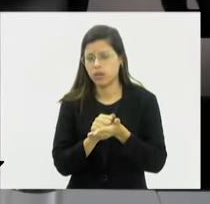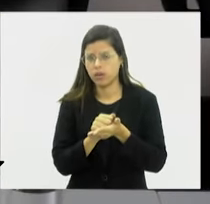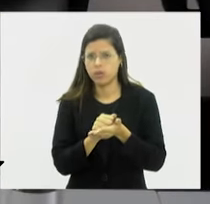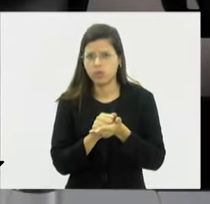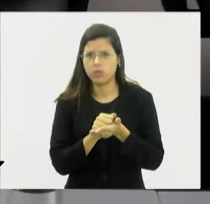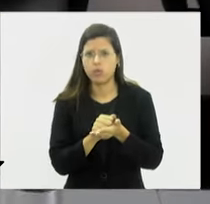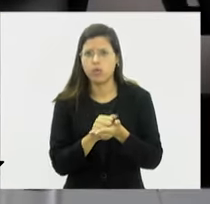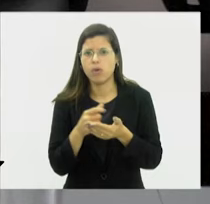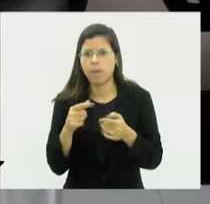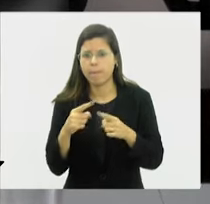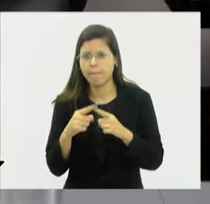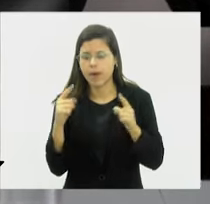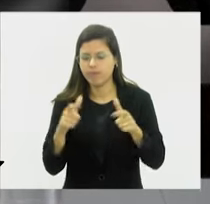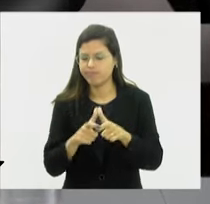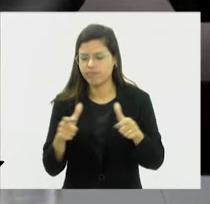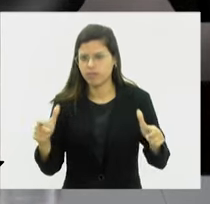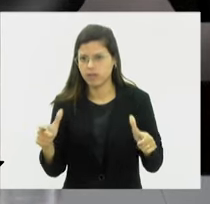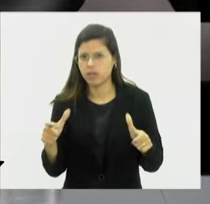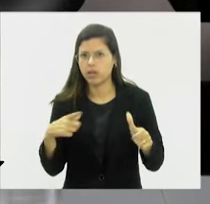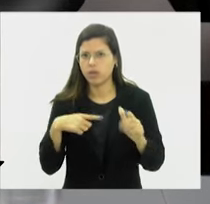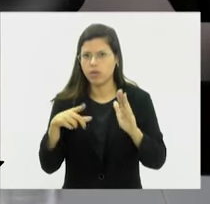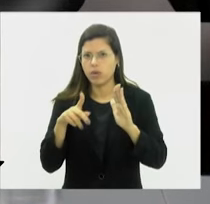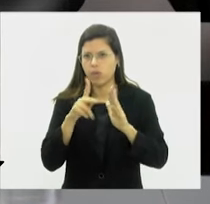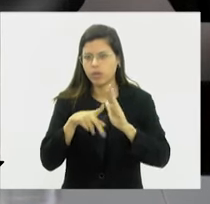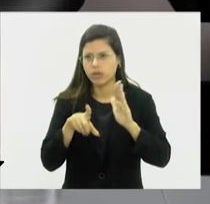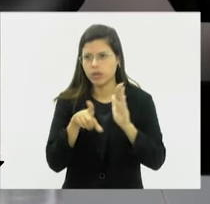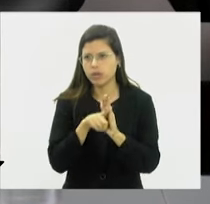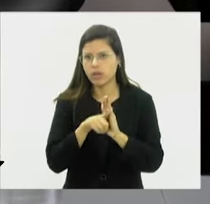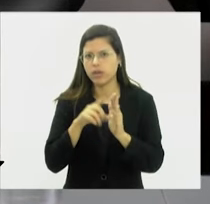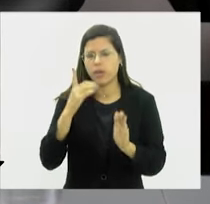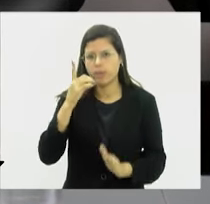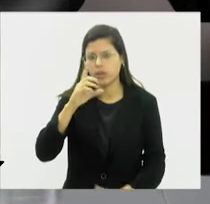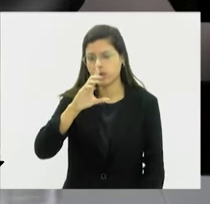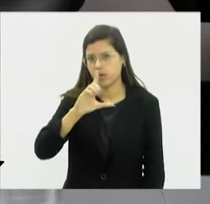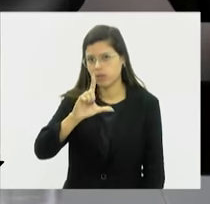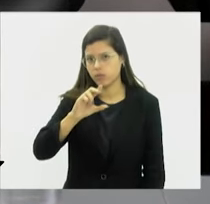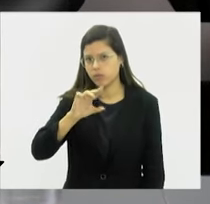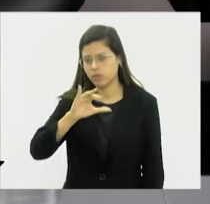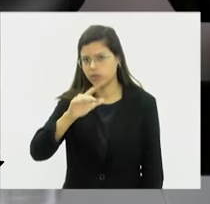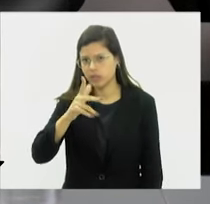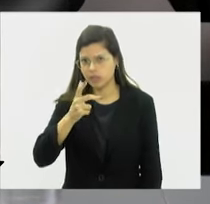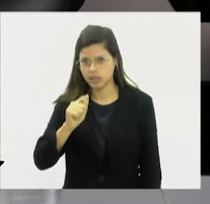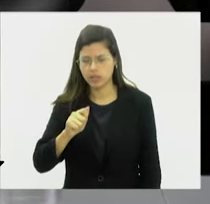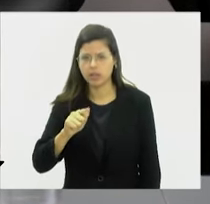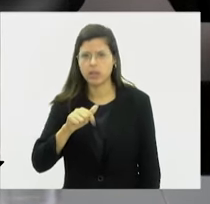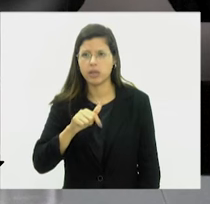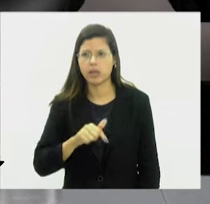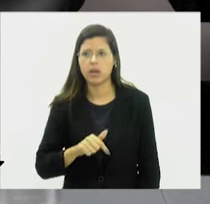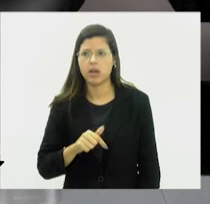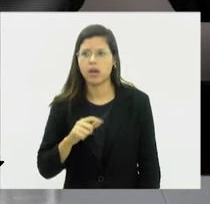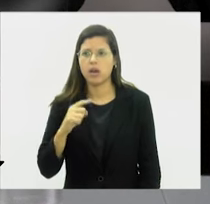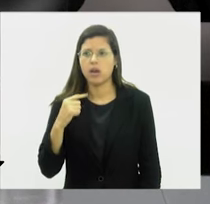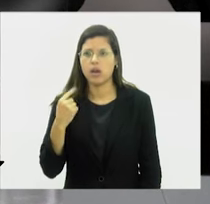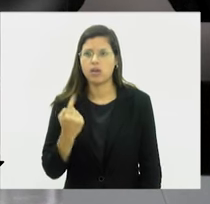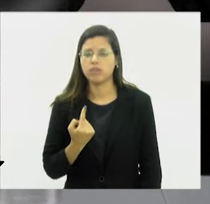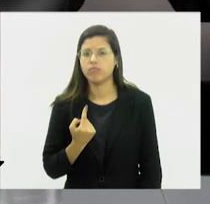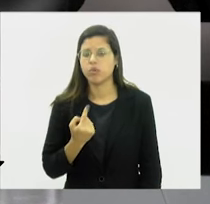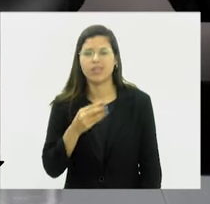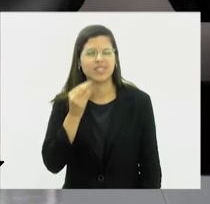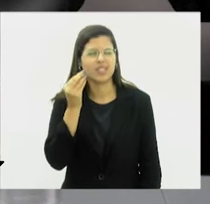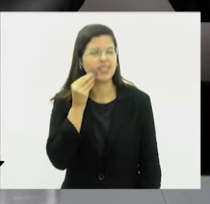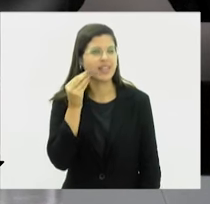geral, teve um projeto de lei da deputada Lucinha que a gente contornou